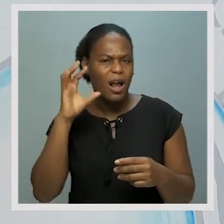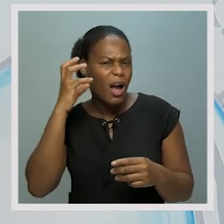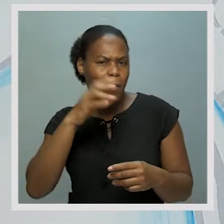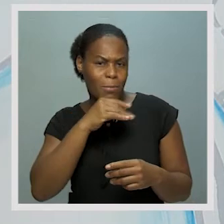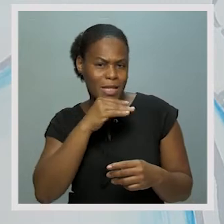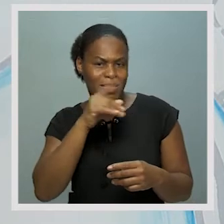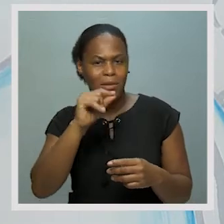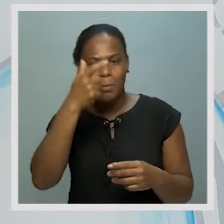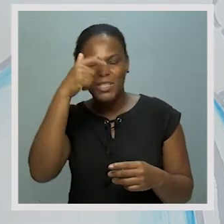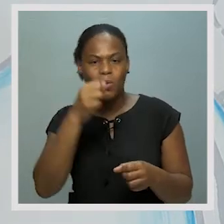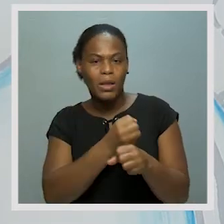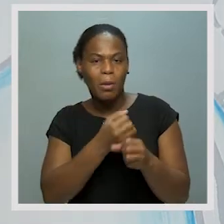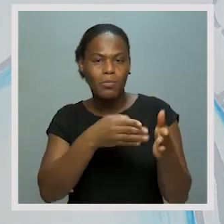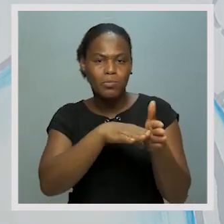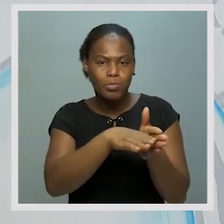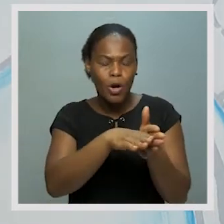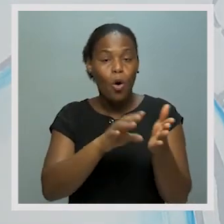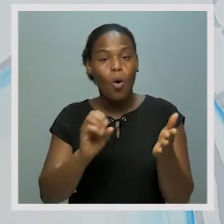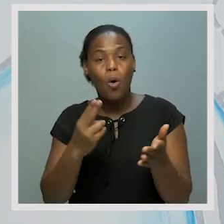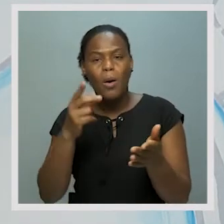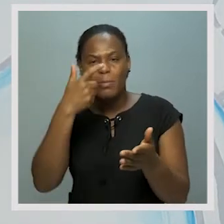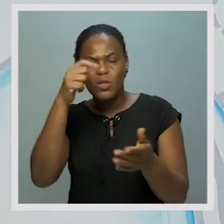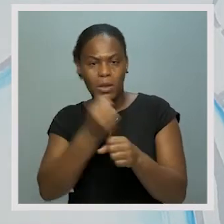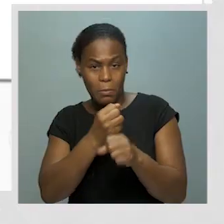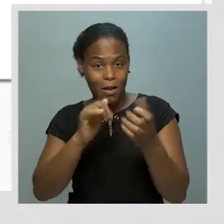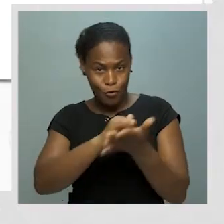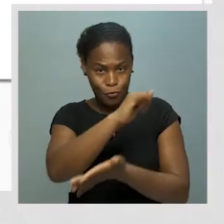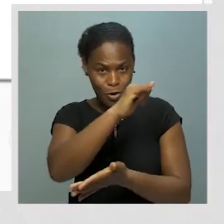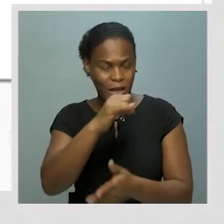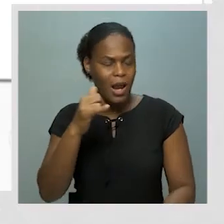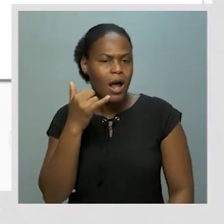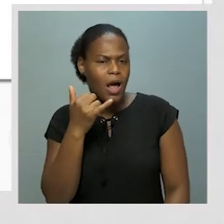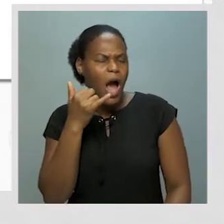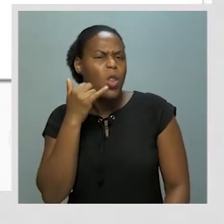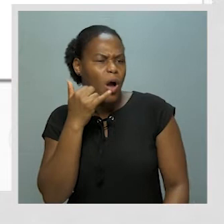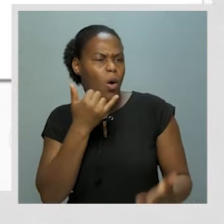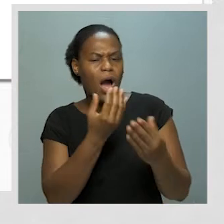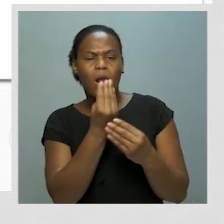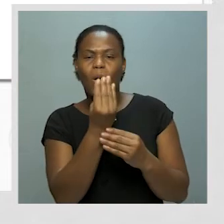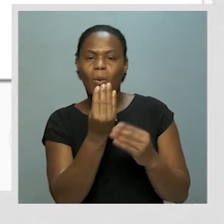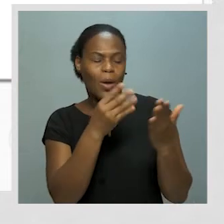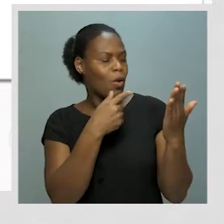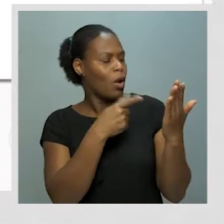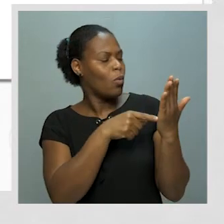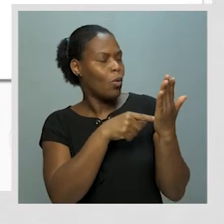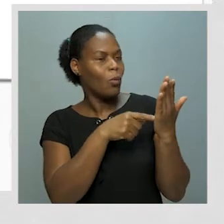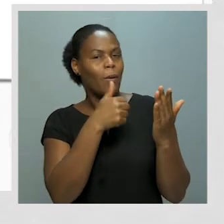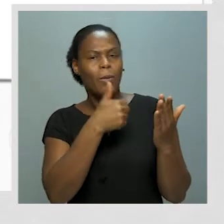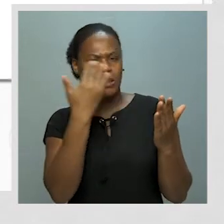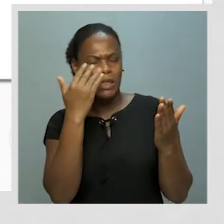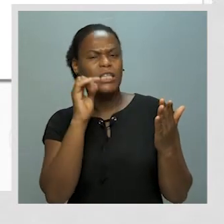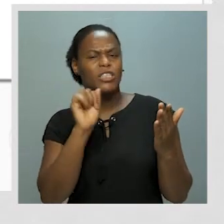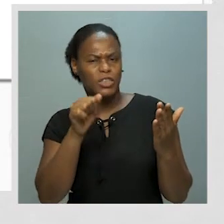polícias e também agentes portuários e aeroportuários. Exemplo: alô, alô, estou sim. Bom dia, bom